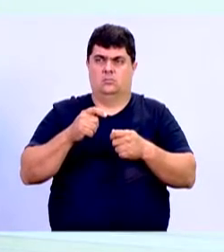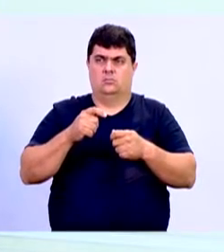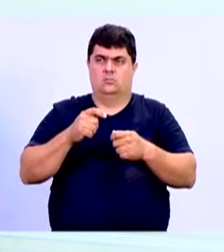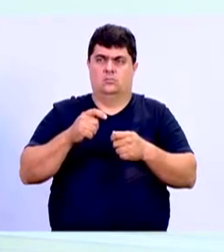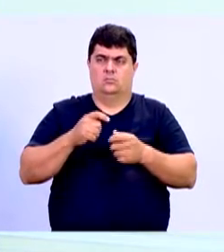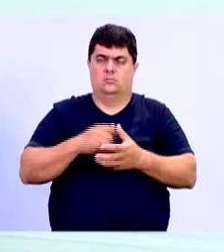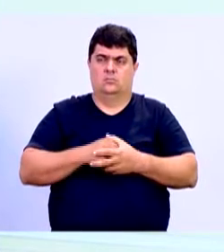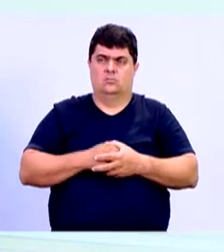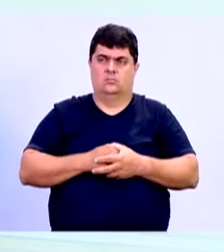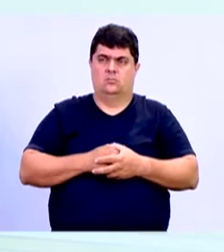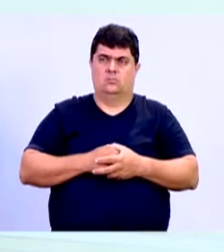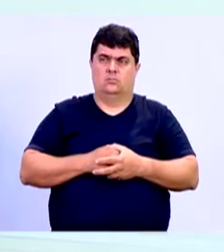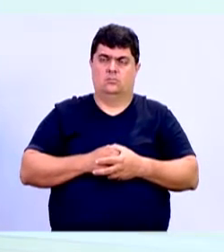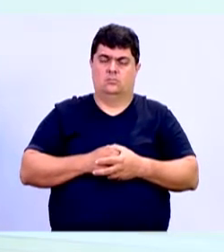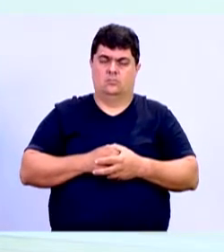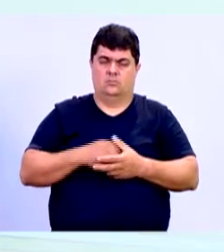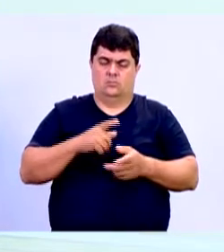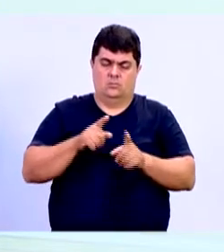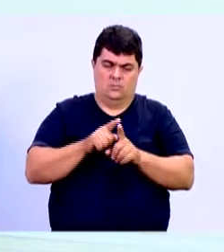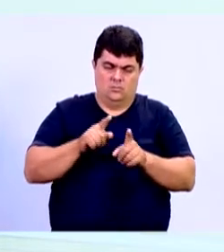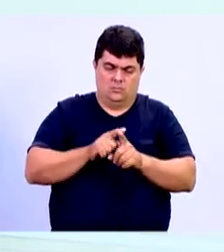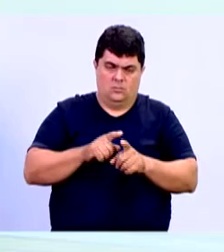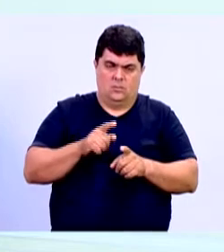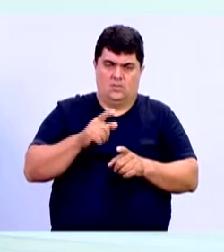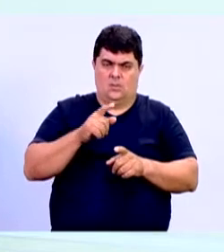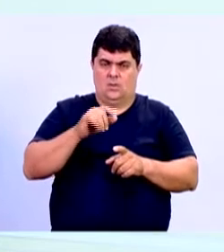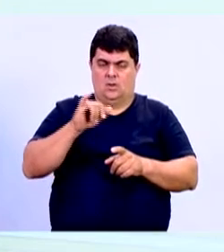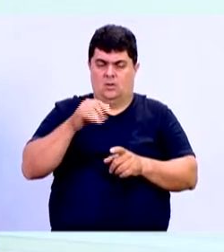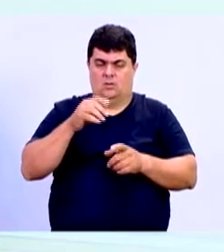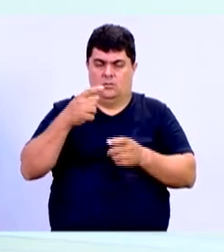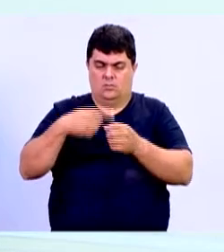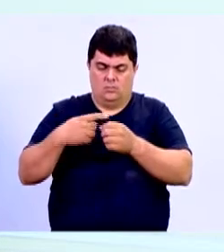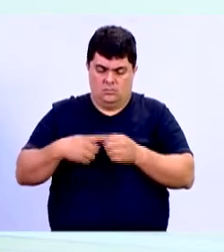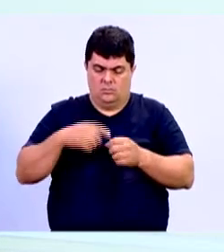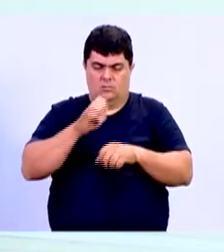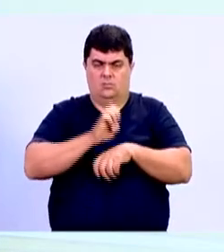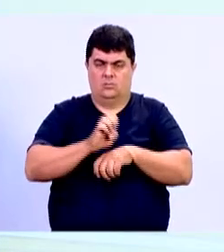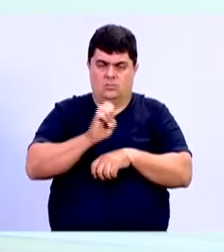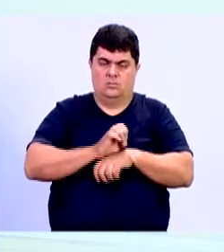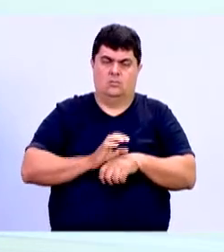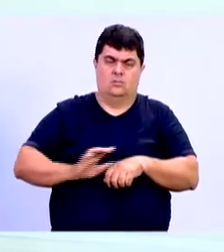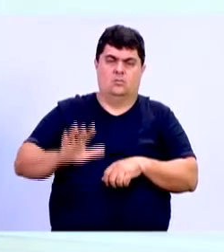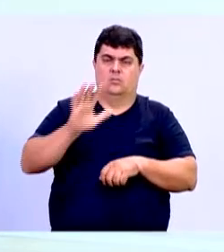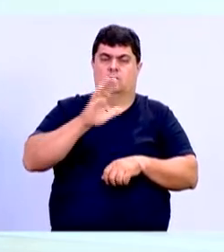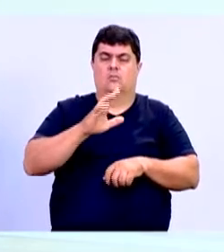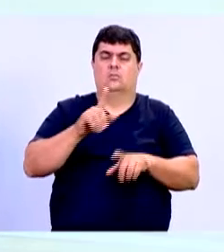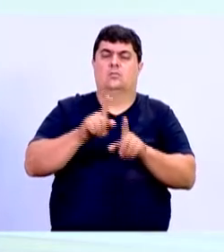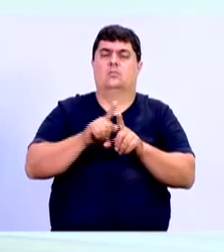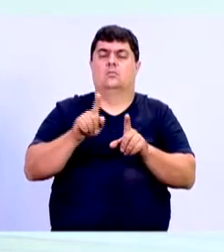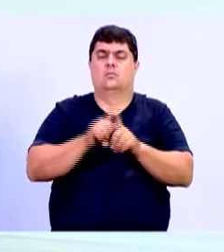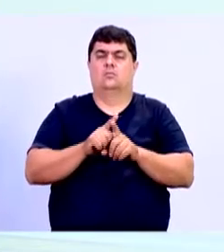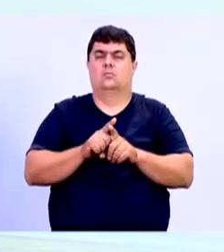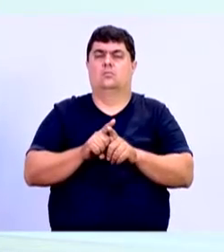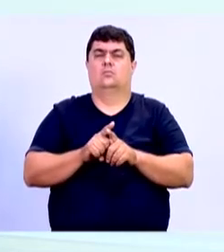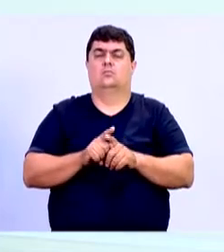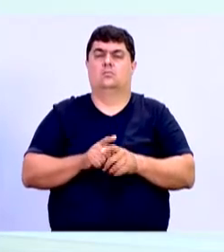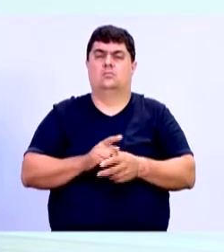área dos jurisdicionados, da esfera municipal, estadual, como também